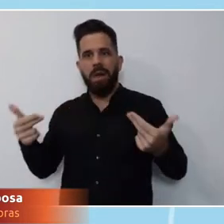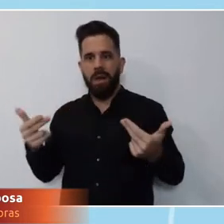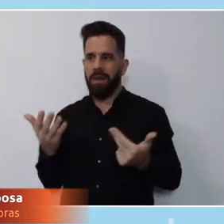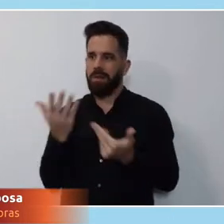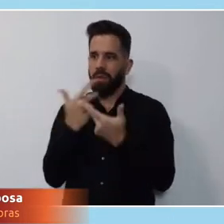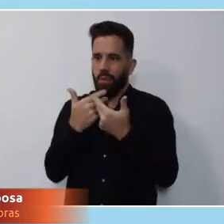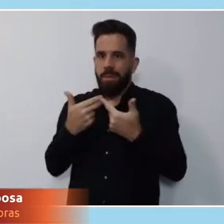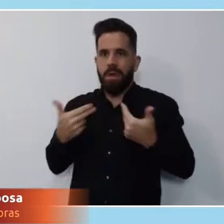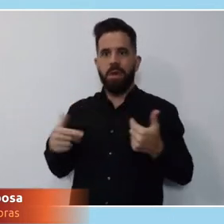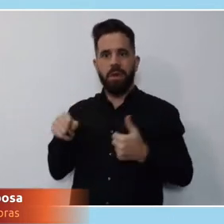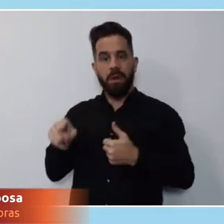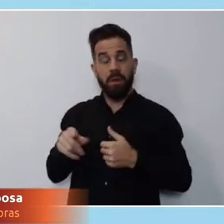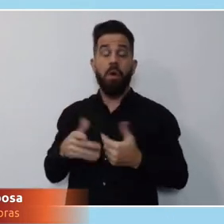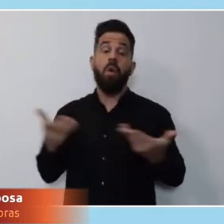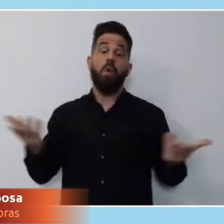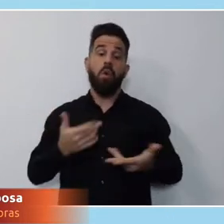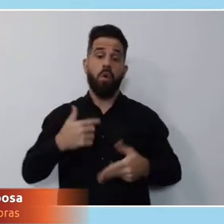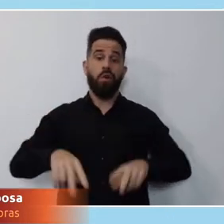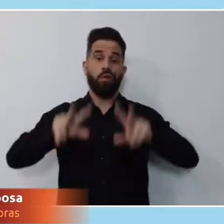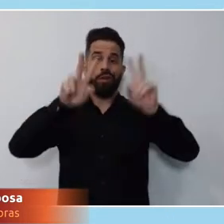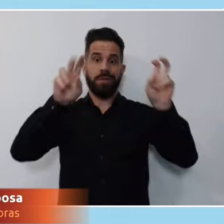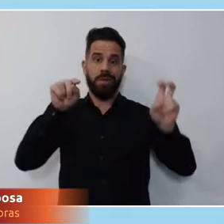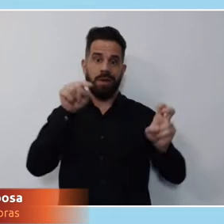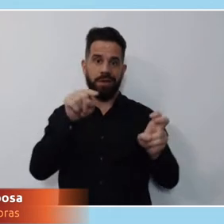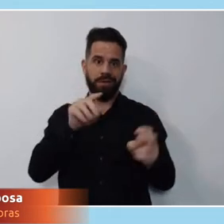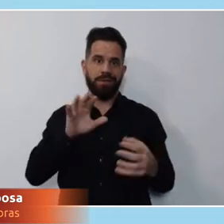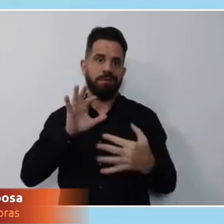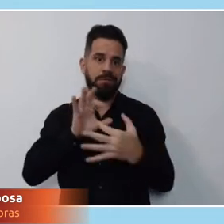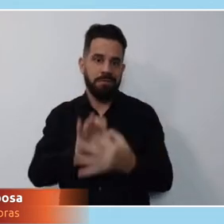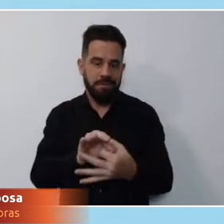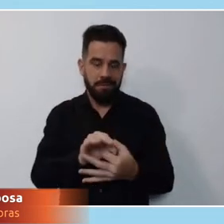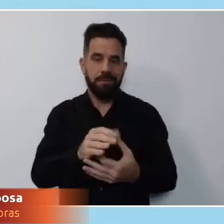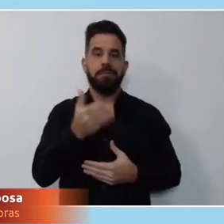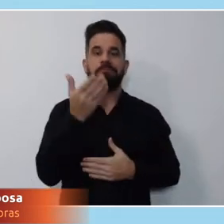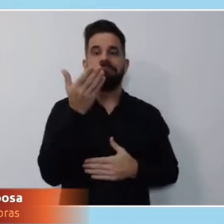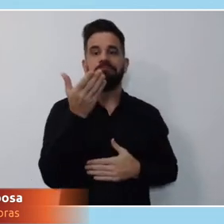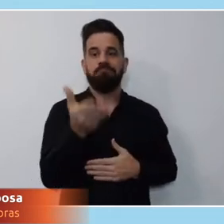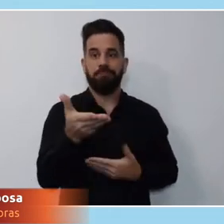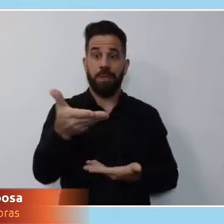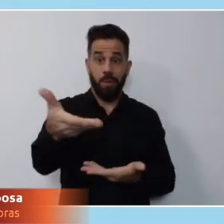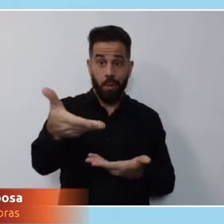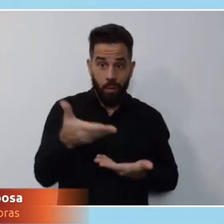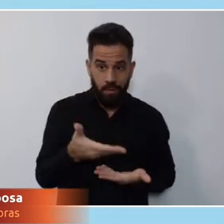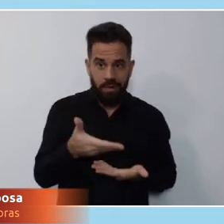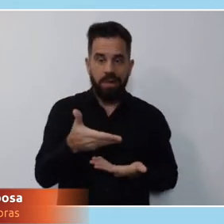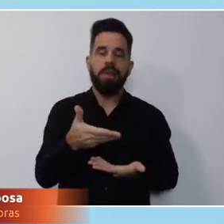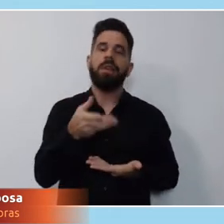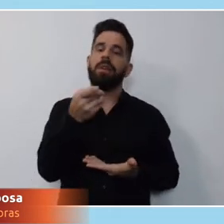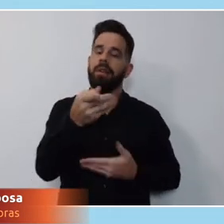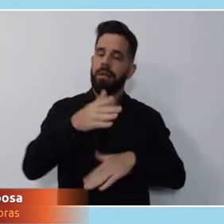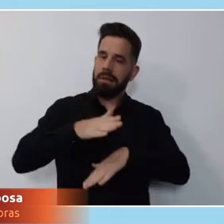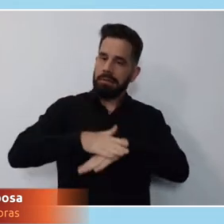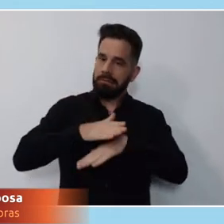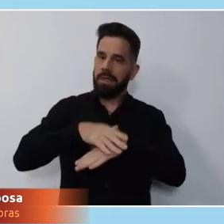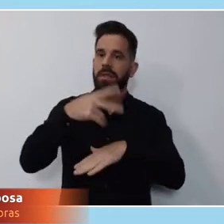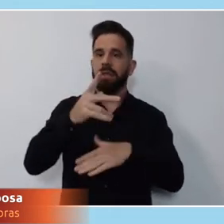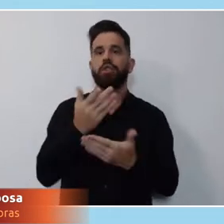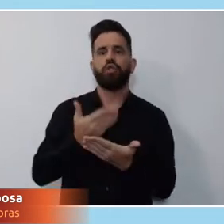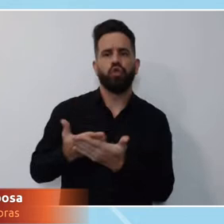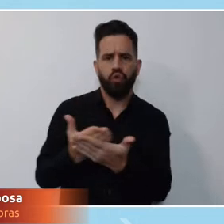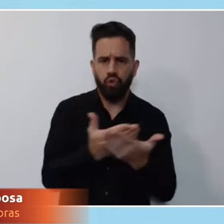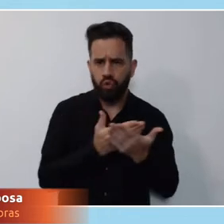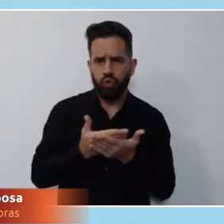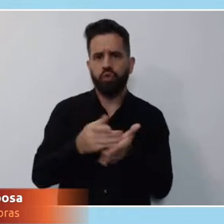assunto e conta com uma especialista que vai tentar nos explicar mais sobre esse projeto e sobre os agrotóxicos aqui no Brasil, que é